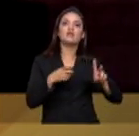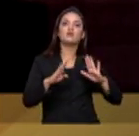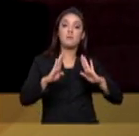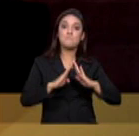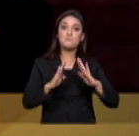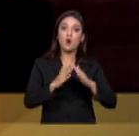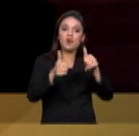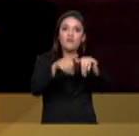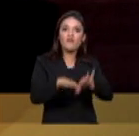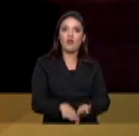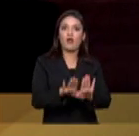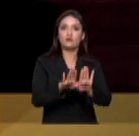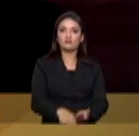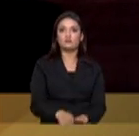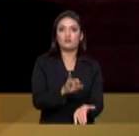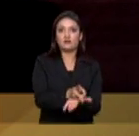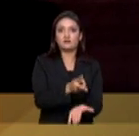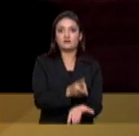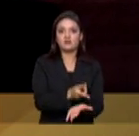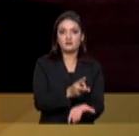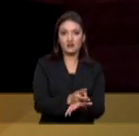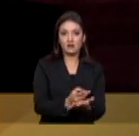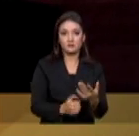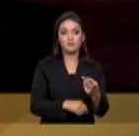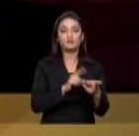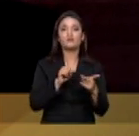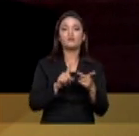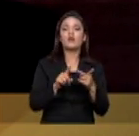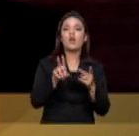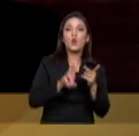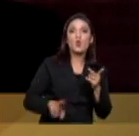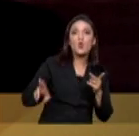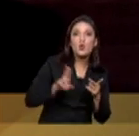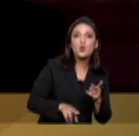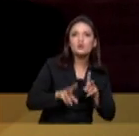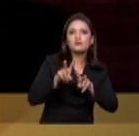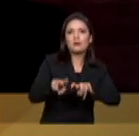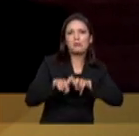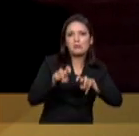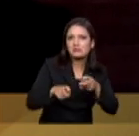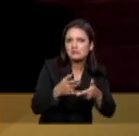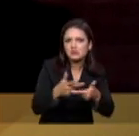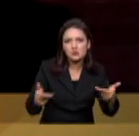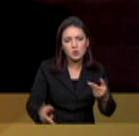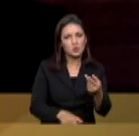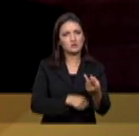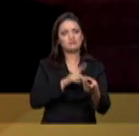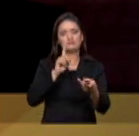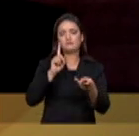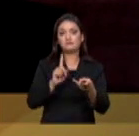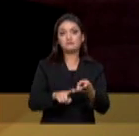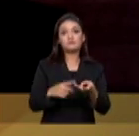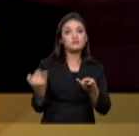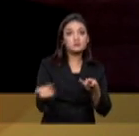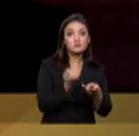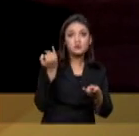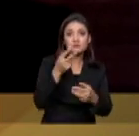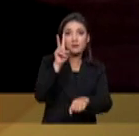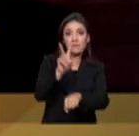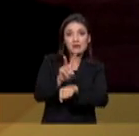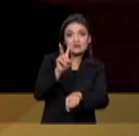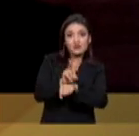permanente as utilizadas para suas atividades produtivas as imprescindíveis à preservação